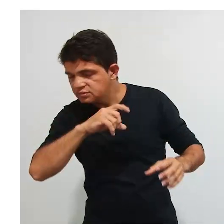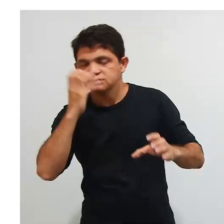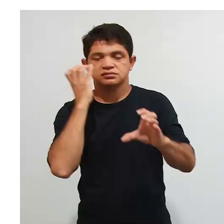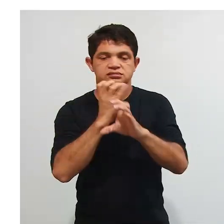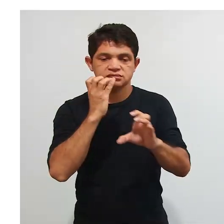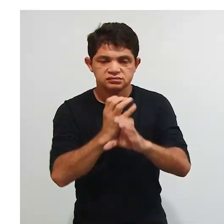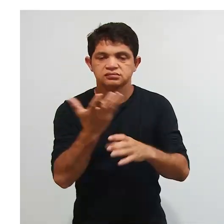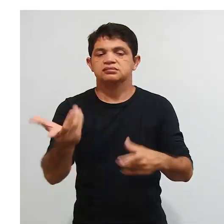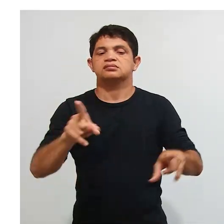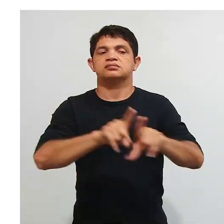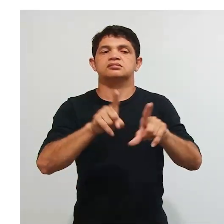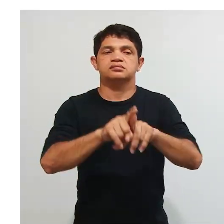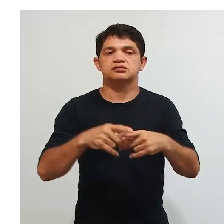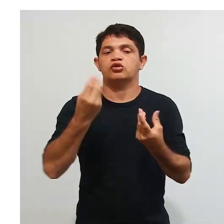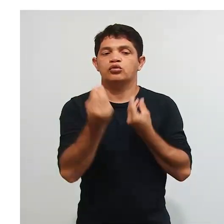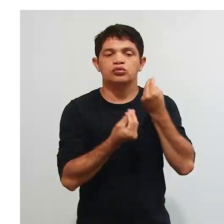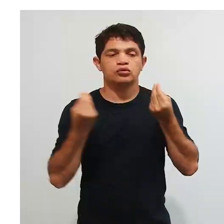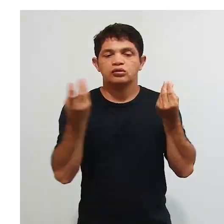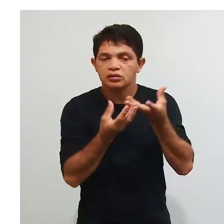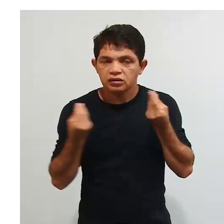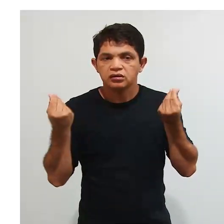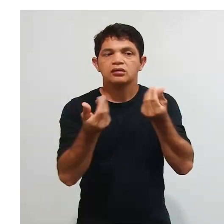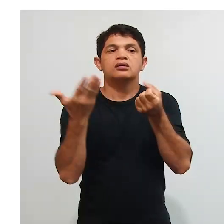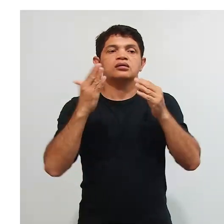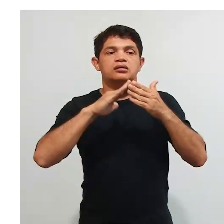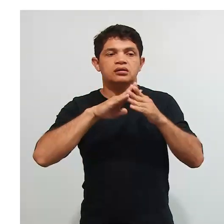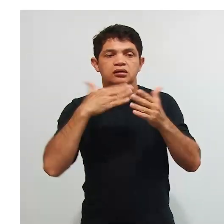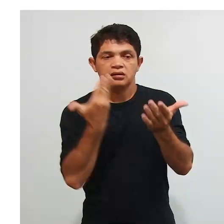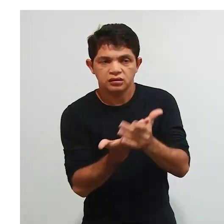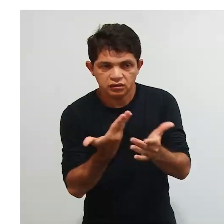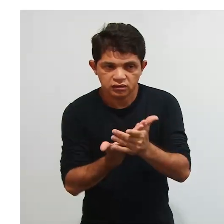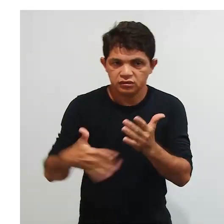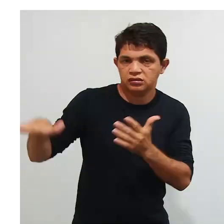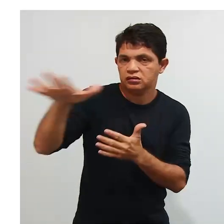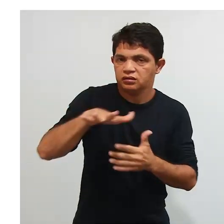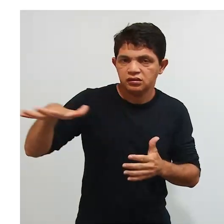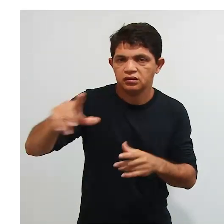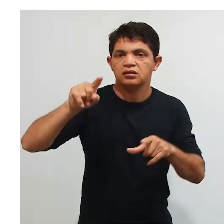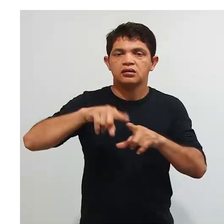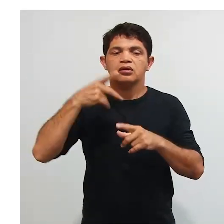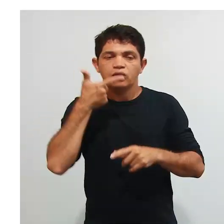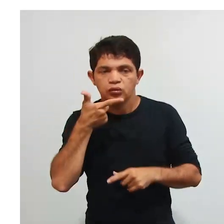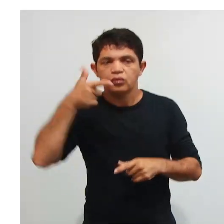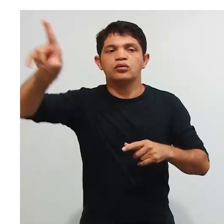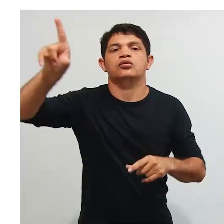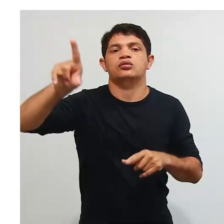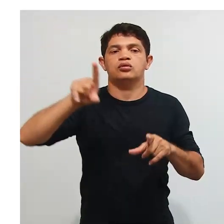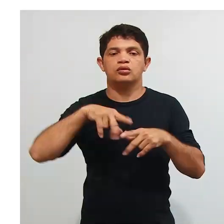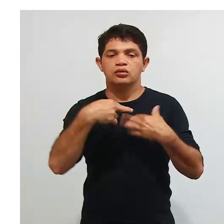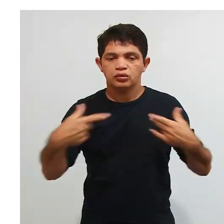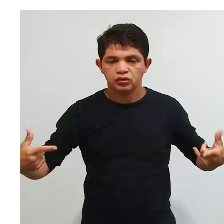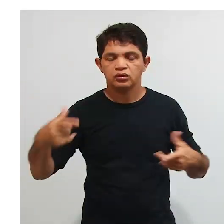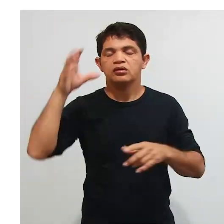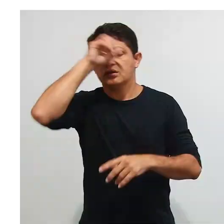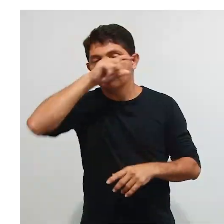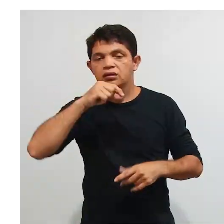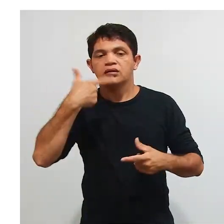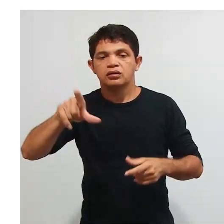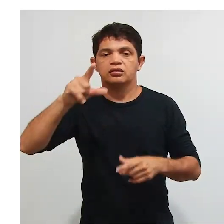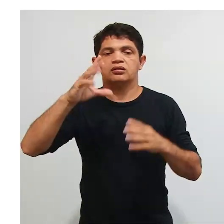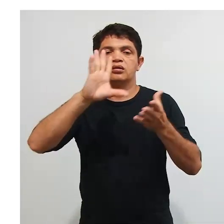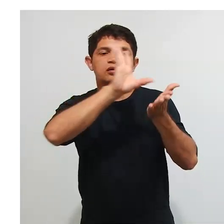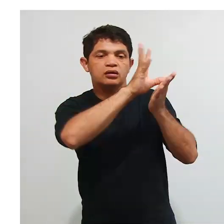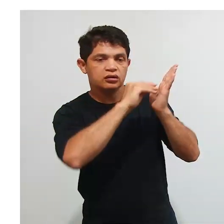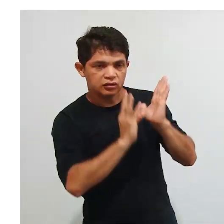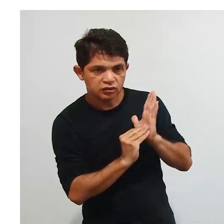é sobre dificuldades de aprendizagem no contexto escolar, possibilidades e desafios. E temos também esse outro,